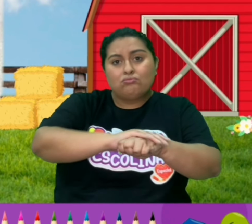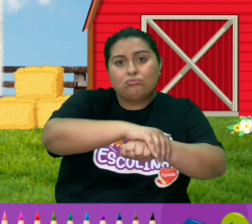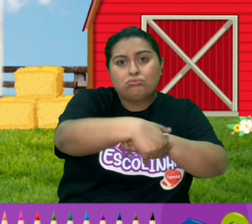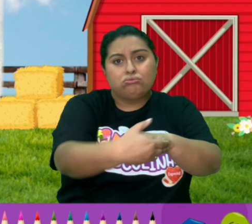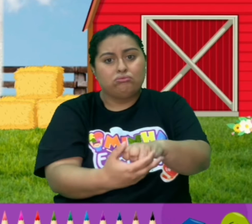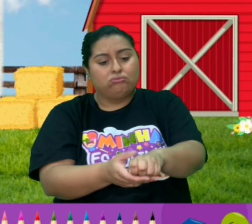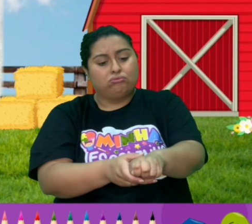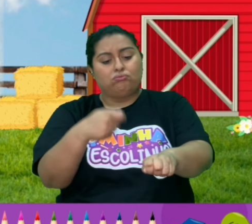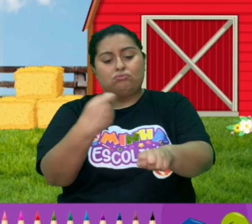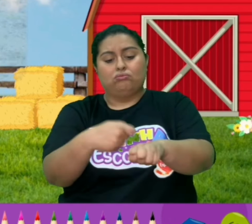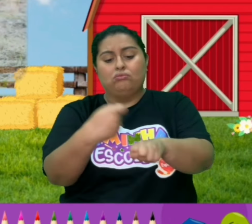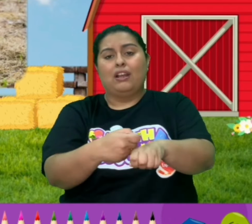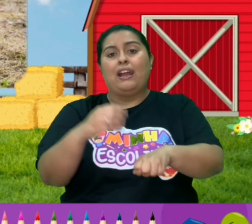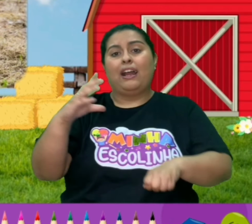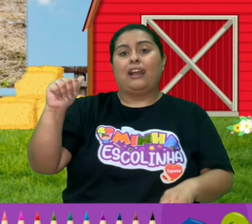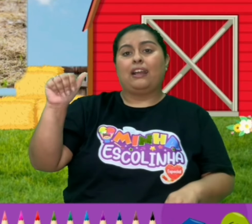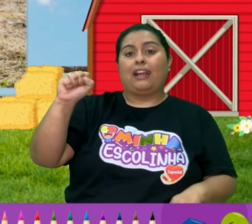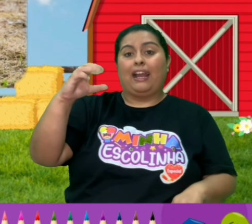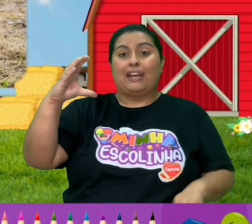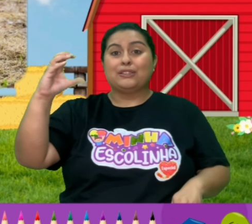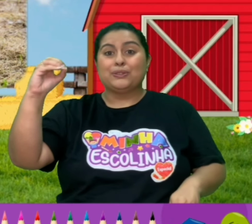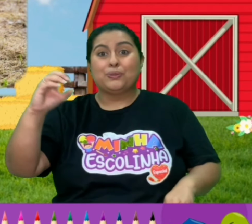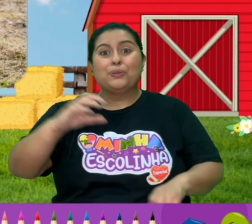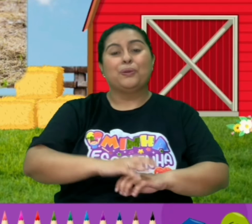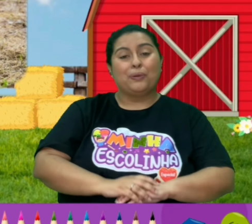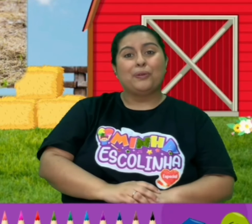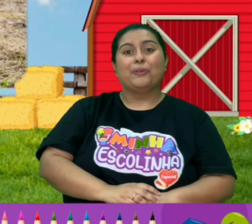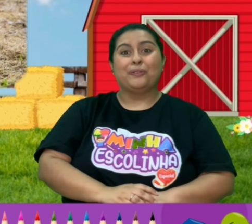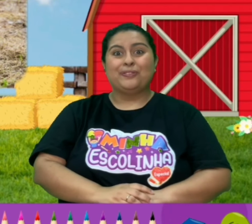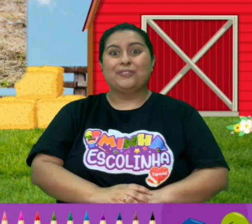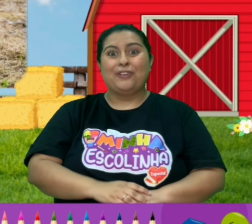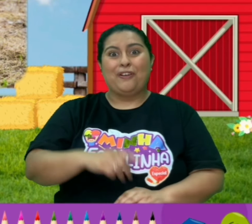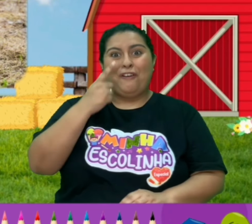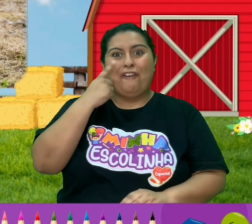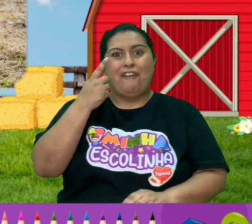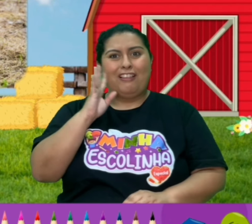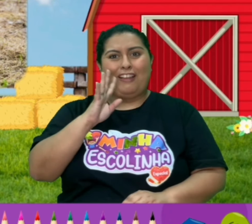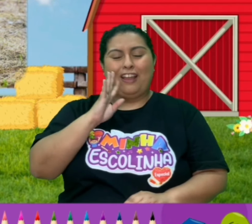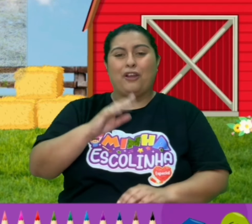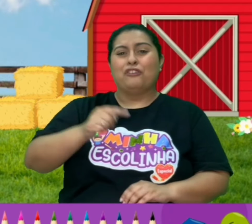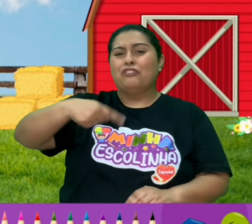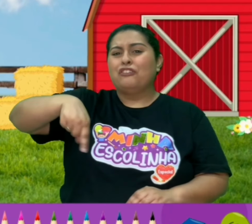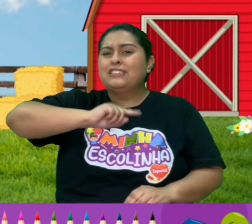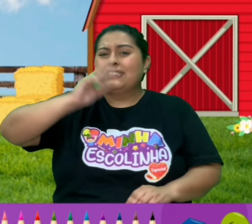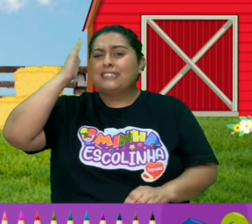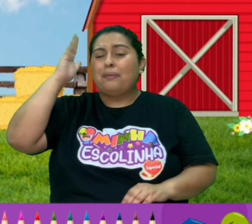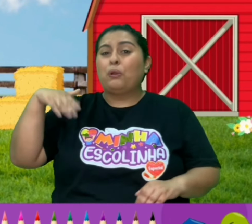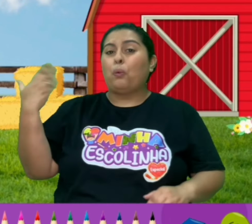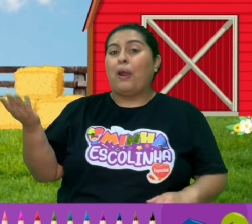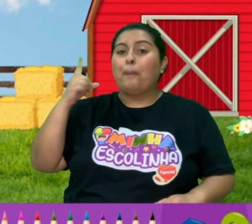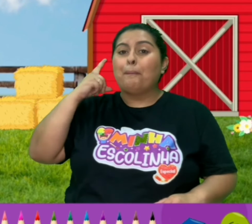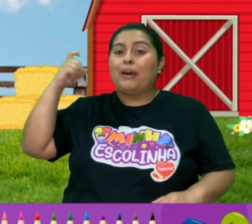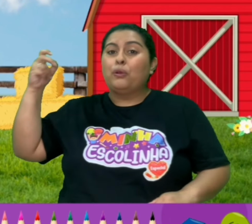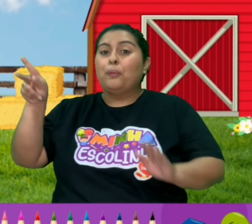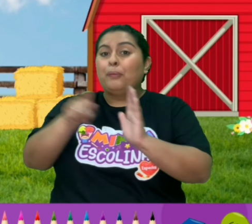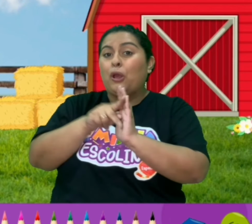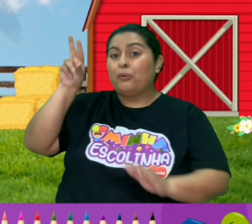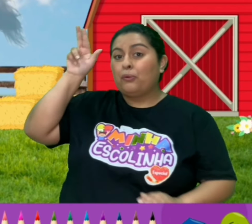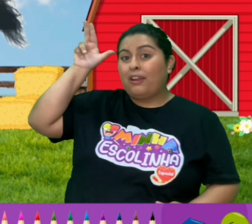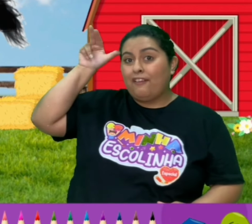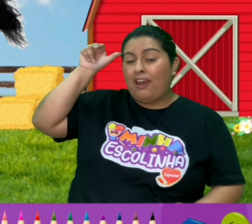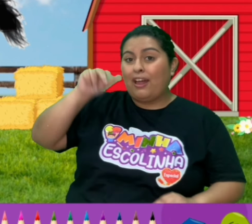ele revestido por um casco único. Olha só! E vocês sabem qual é o som que o cavalo